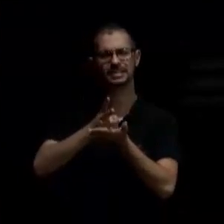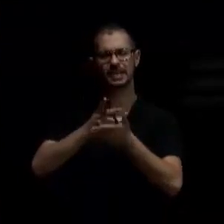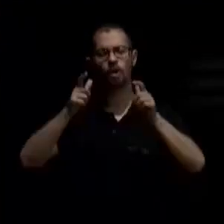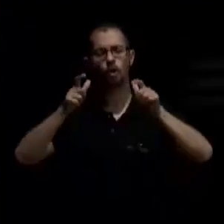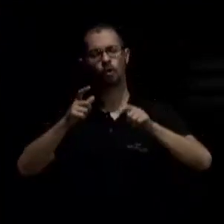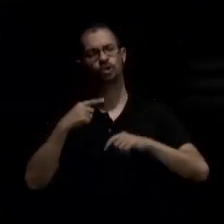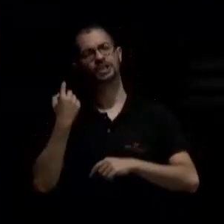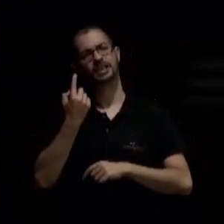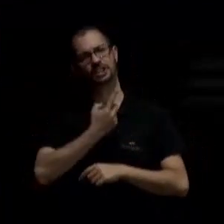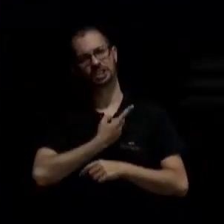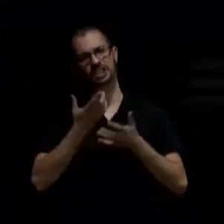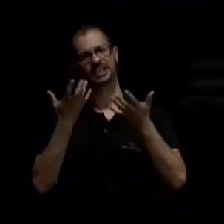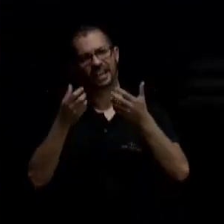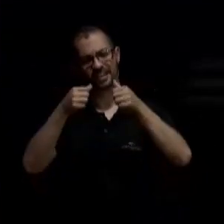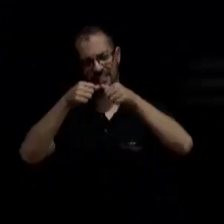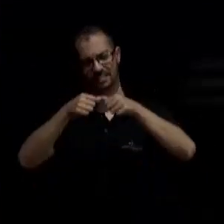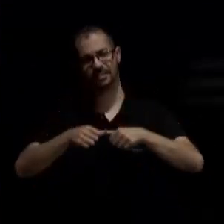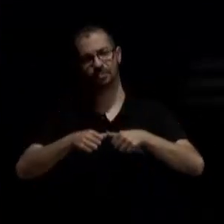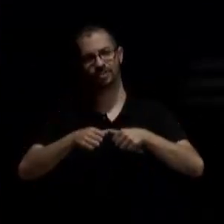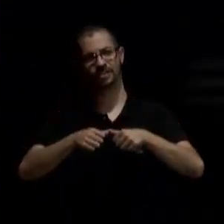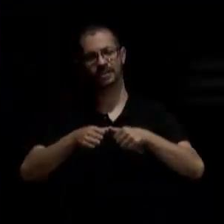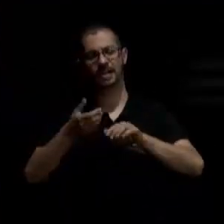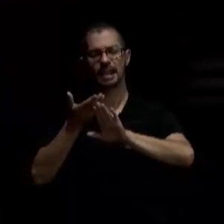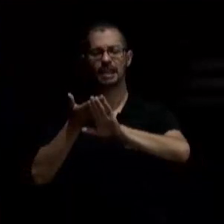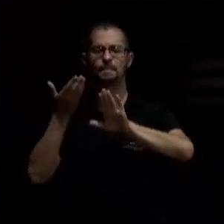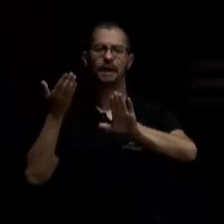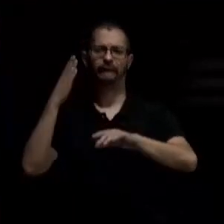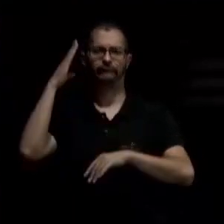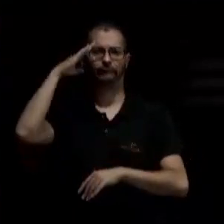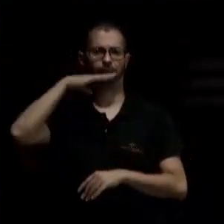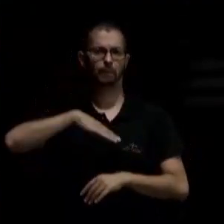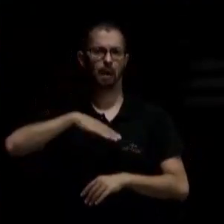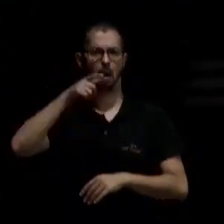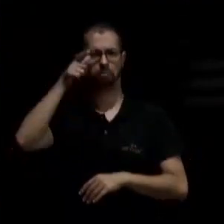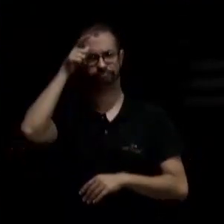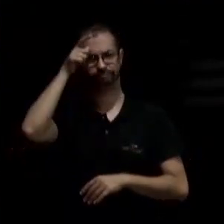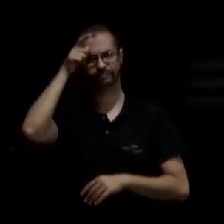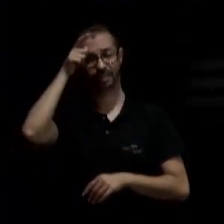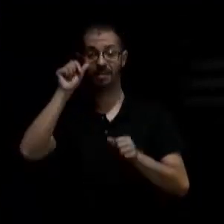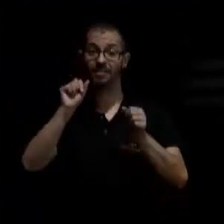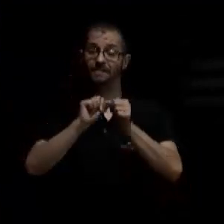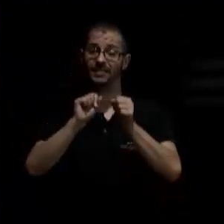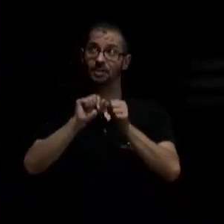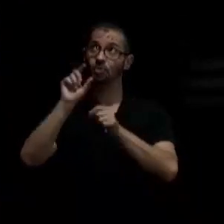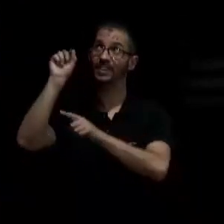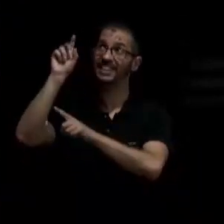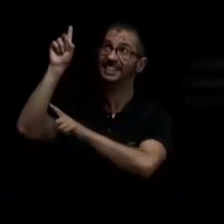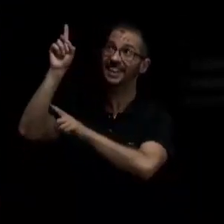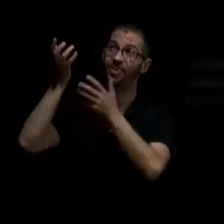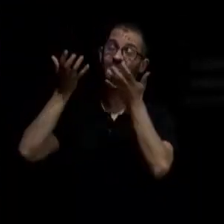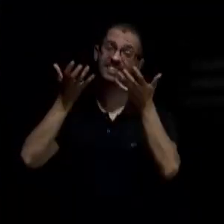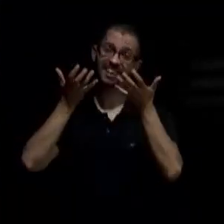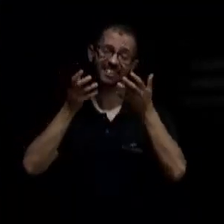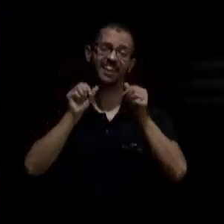nós estejamos, libertos das artimanhas do maligno. Fazendo aquilo que Ele quer. Aí vai gerar